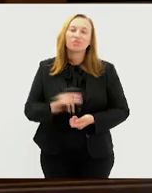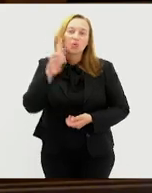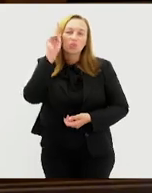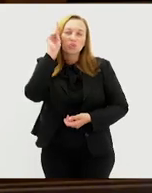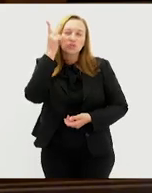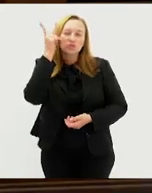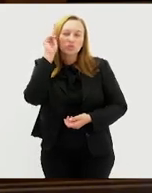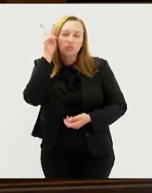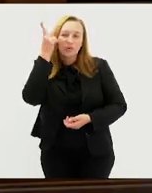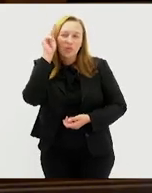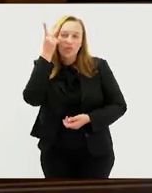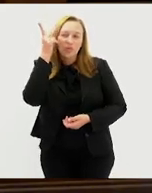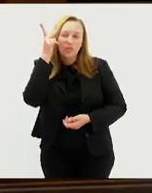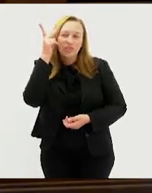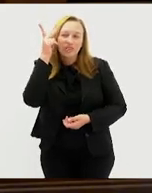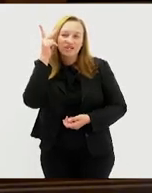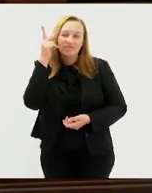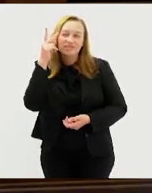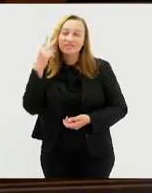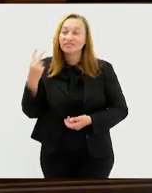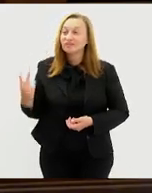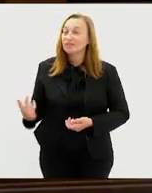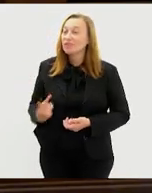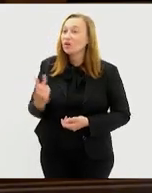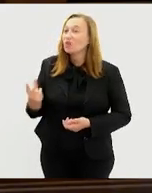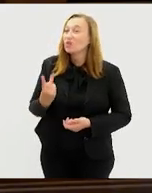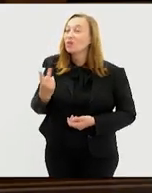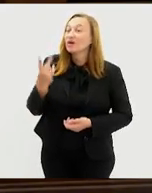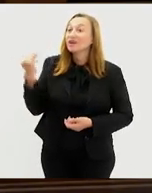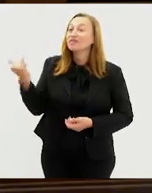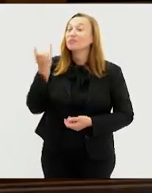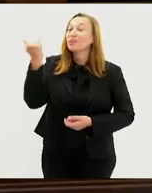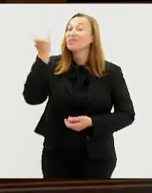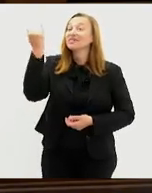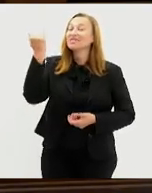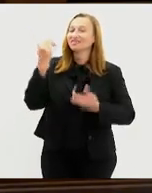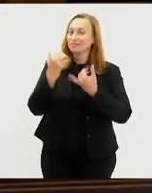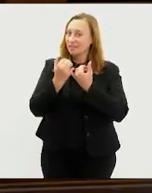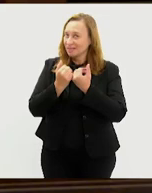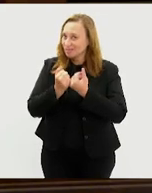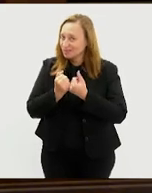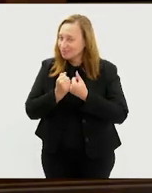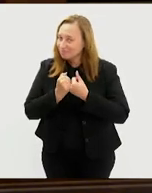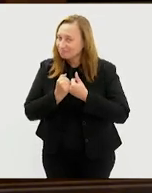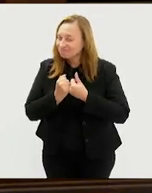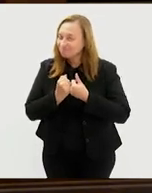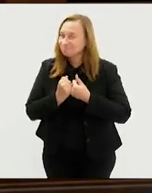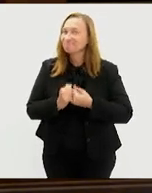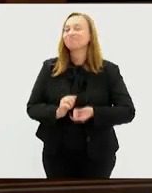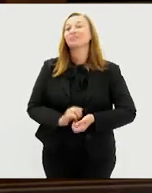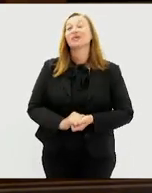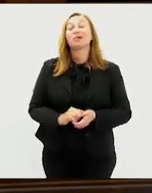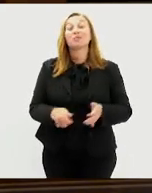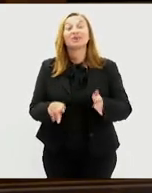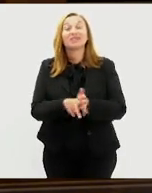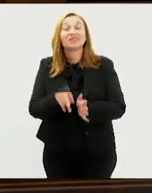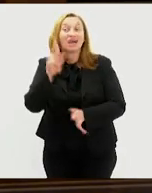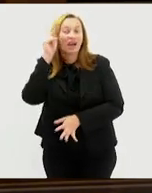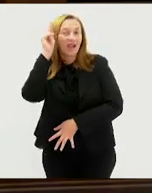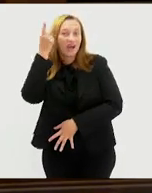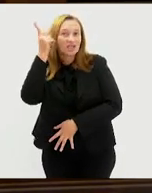valor patrimonial imenso né faz parte da história da